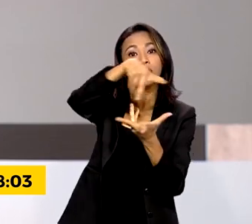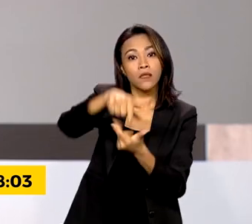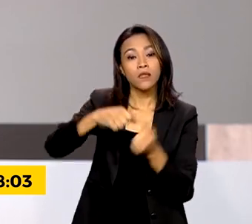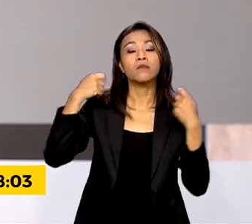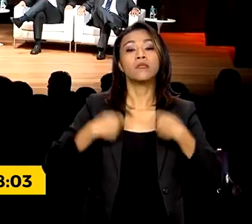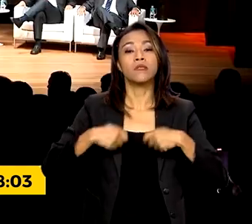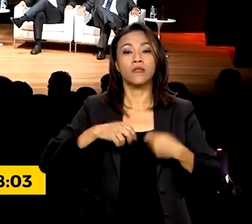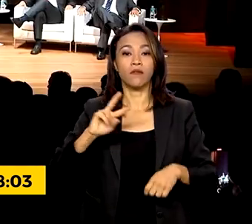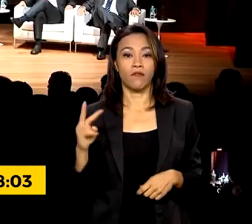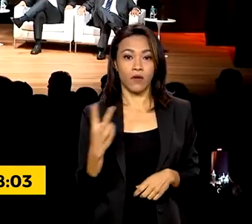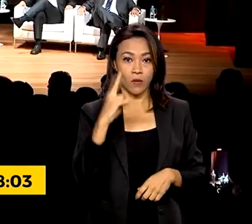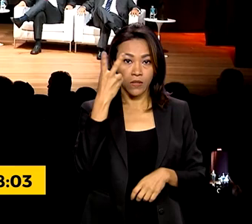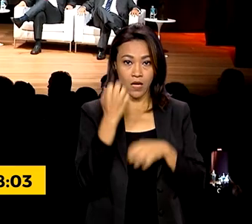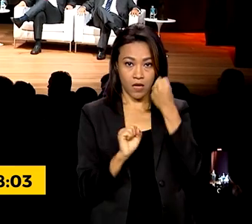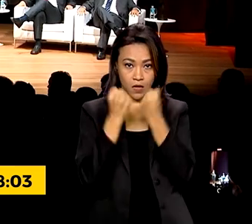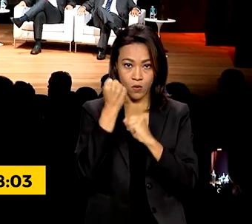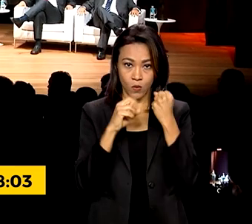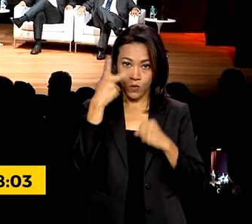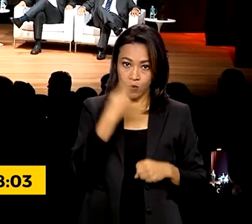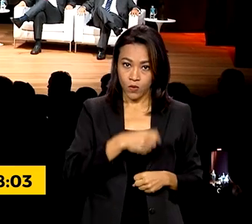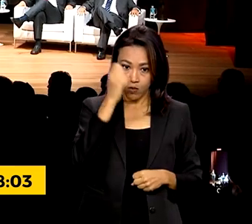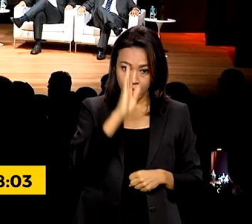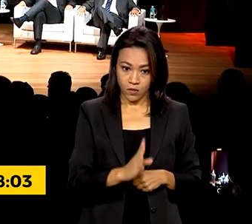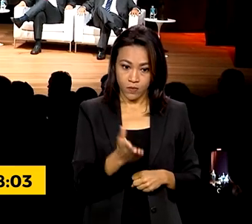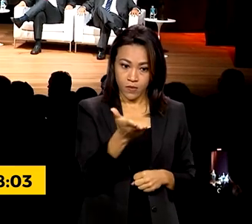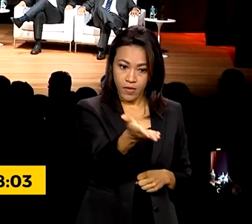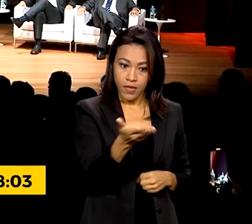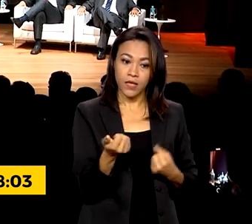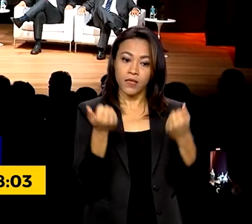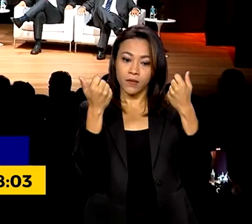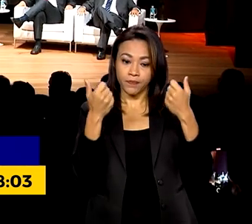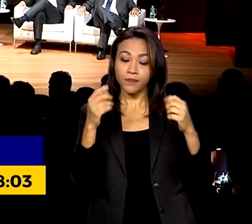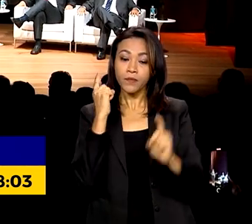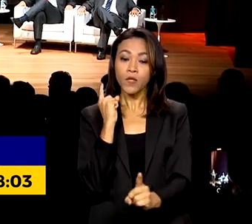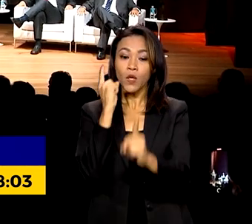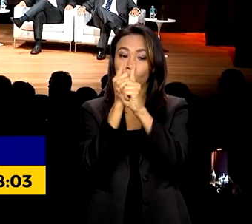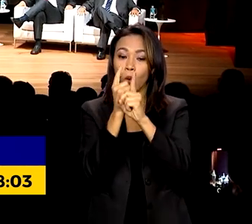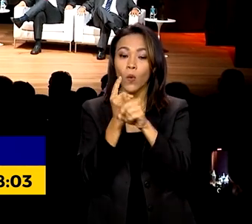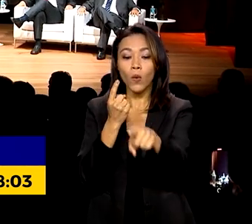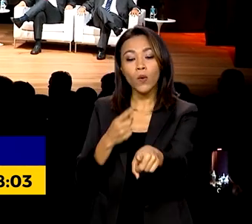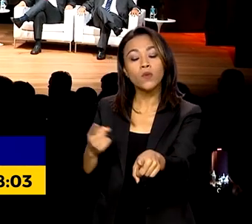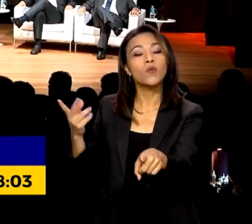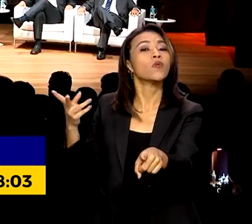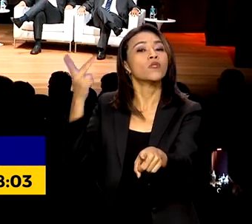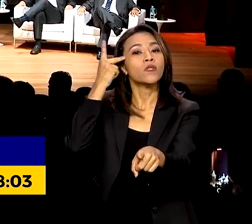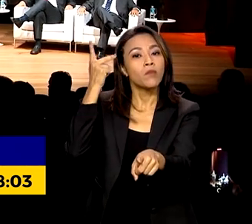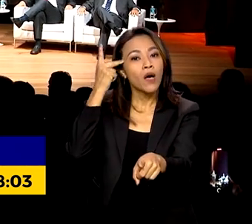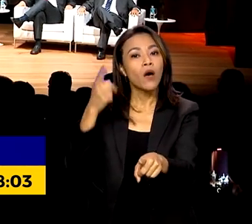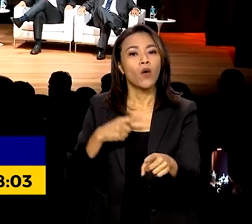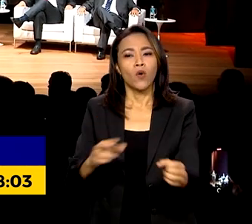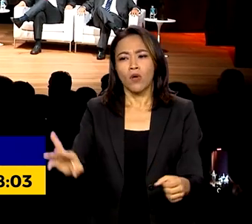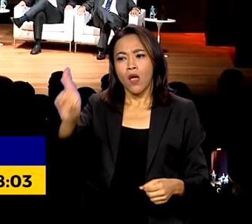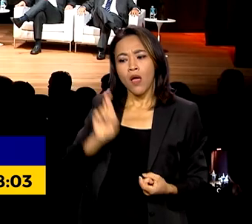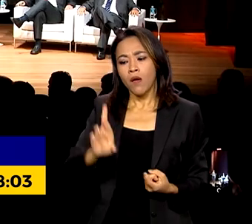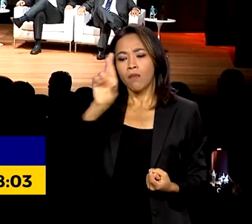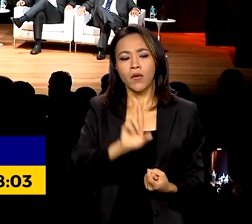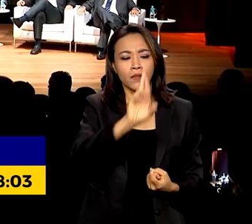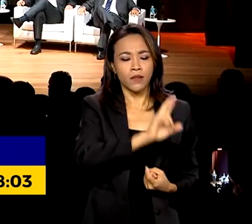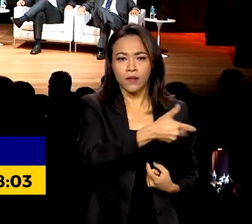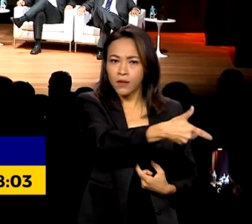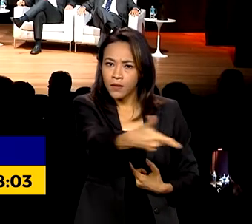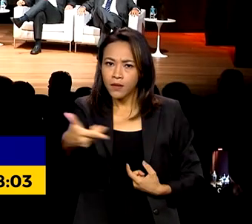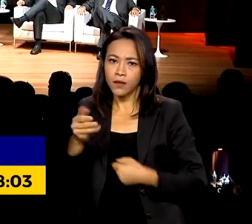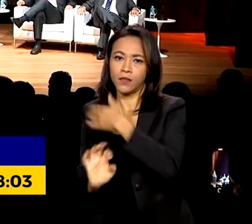nacional. No Dia da Indústria, o evento na Fiesp, em São Paulo, reuniu empresários, representantes de